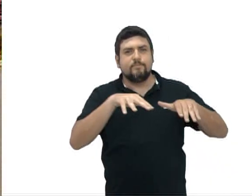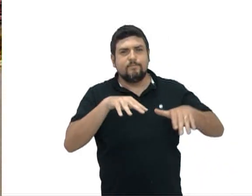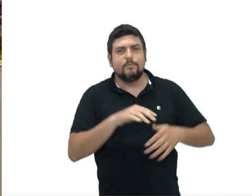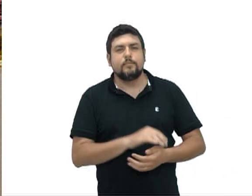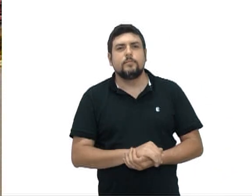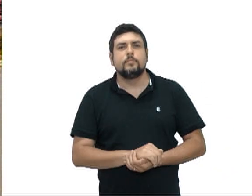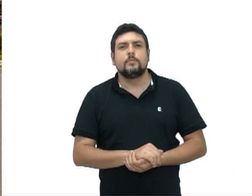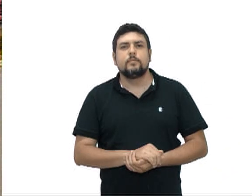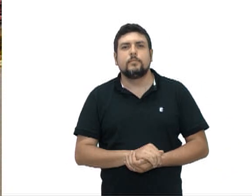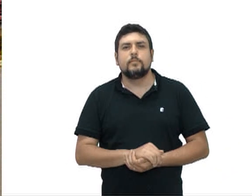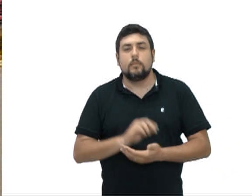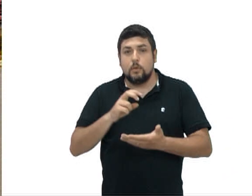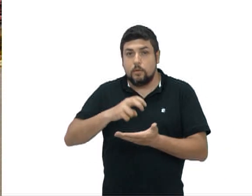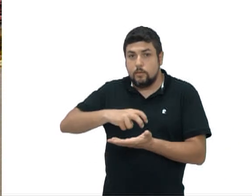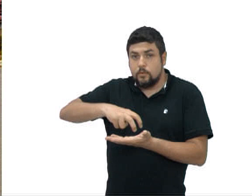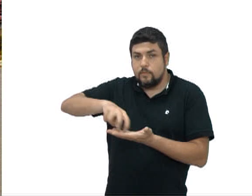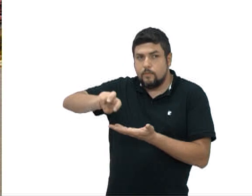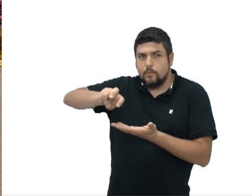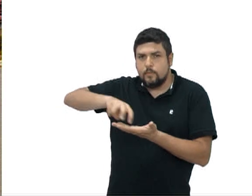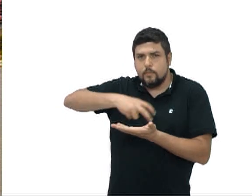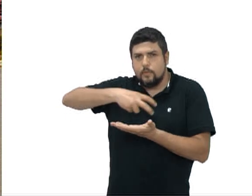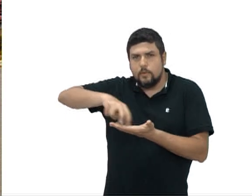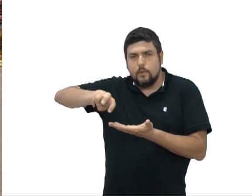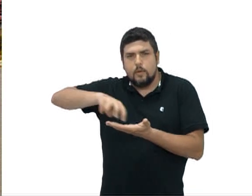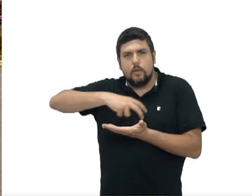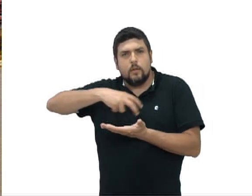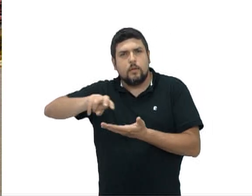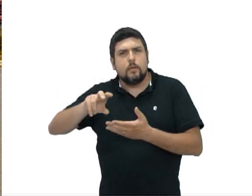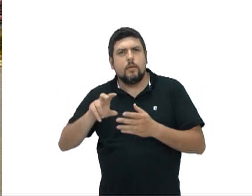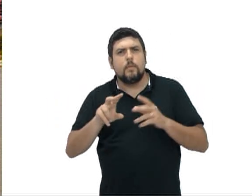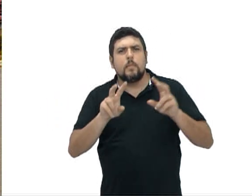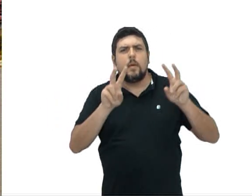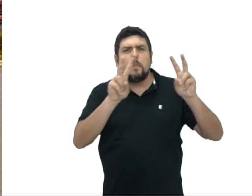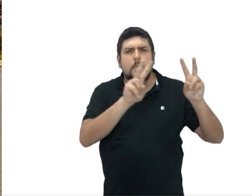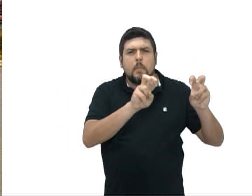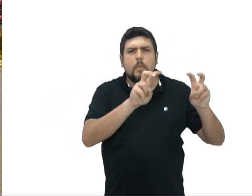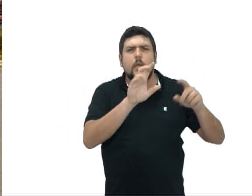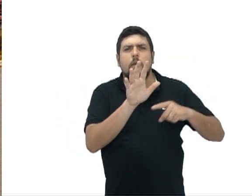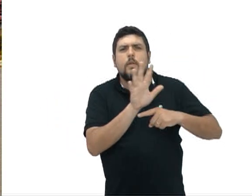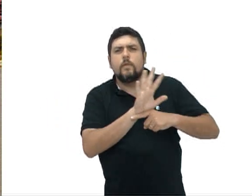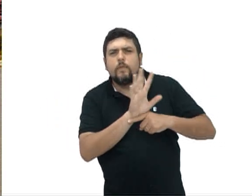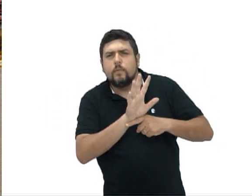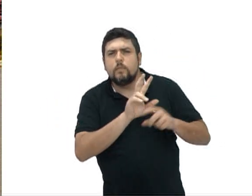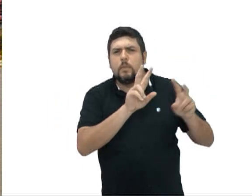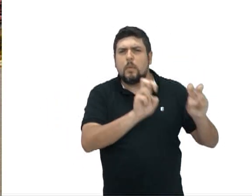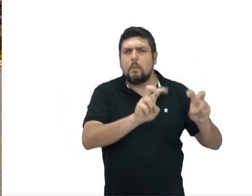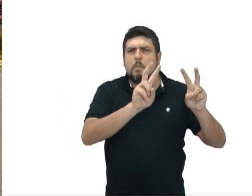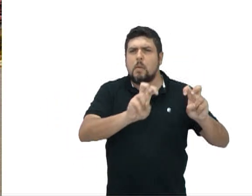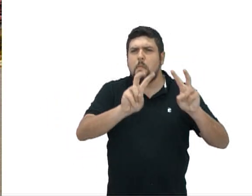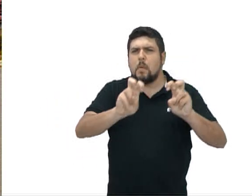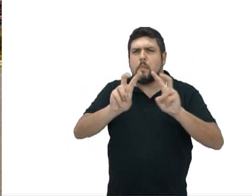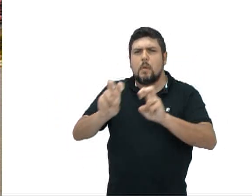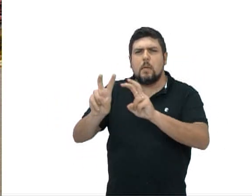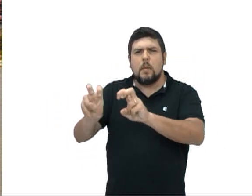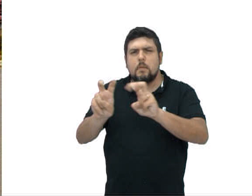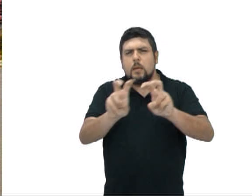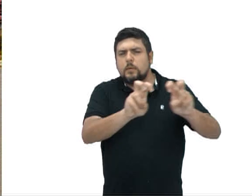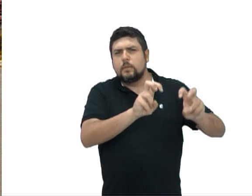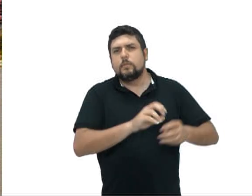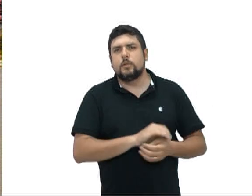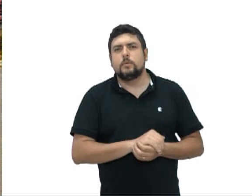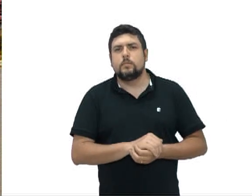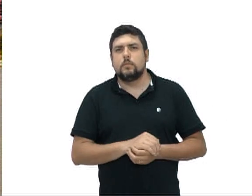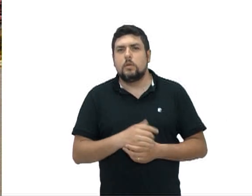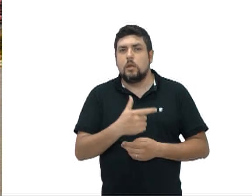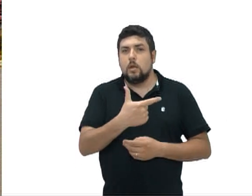E o skate ele se torna, né, cada vez mais temas de filmes e documentários, tudo isso ali nos anos 2000. Já em 2004, ele é